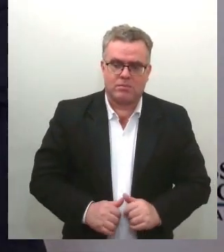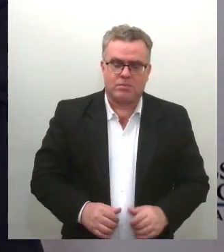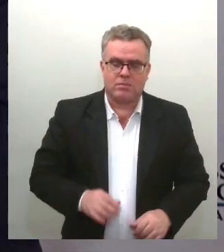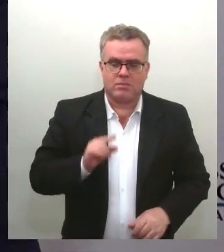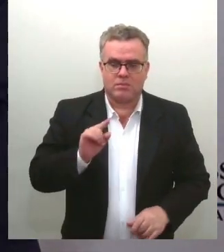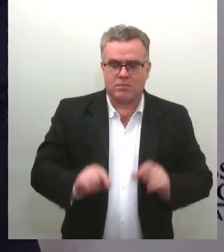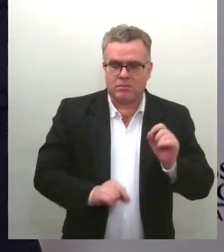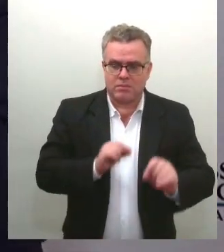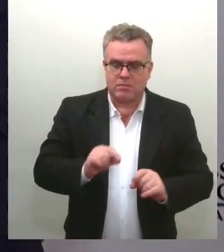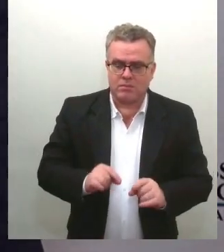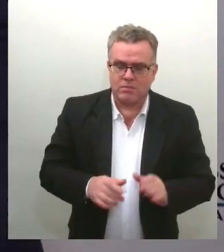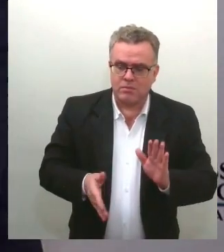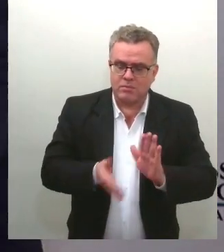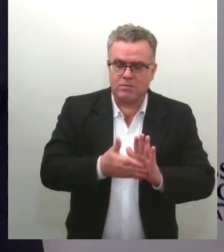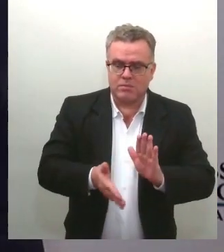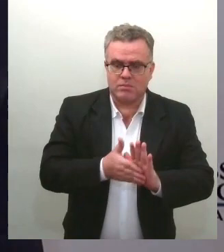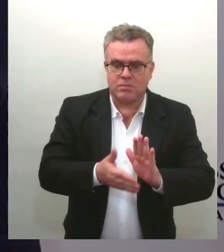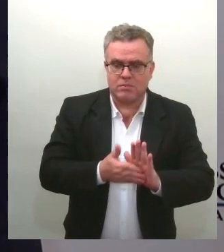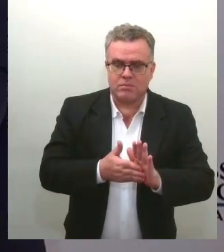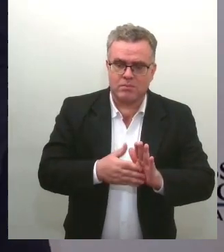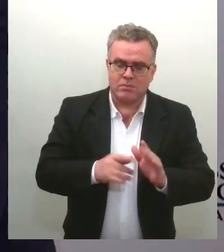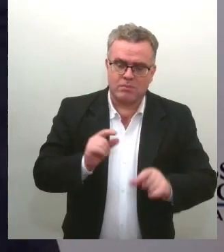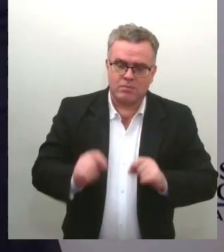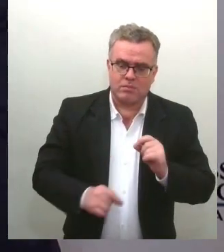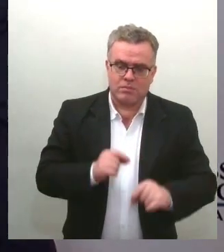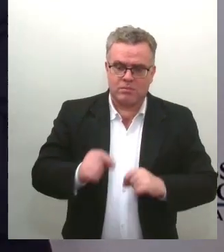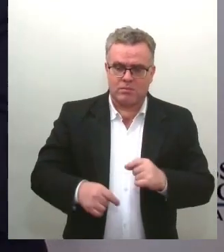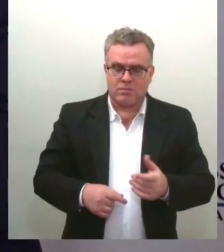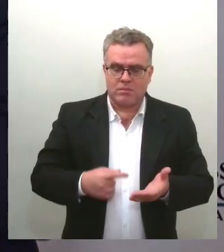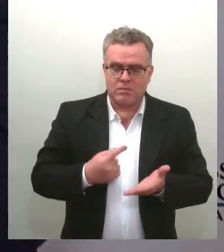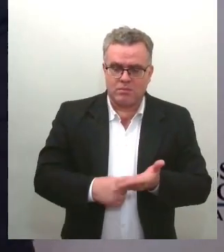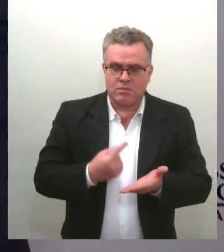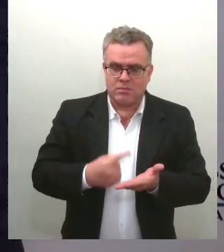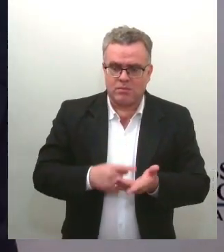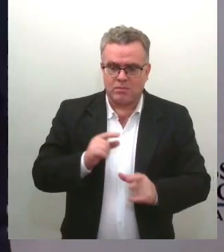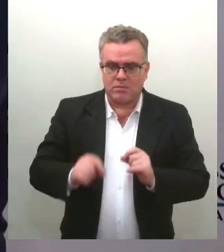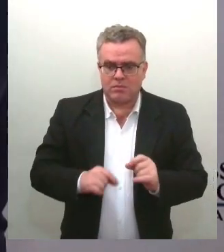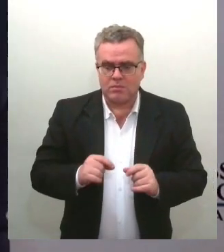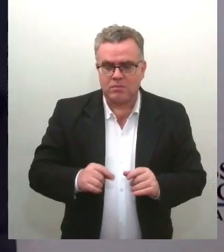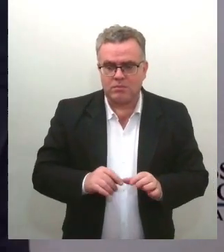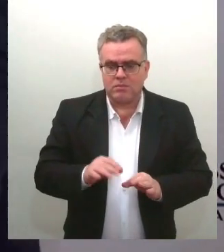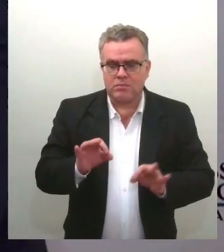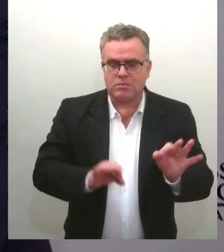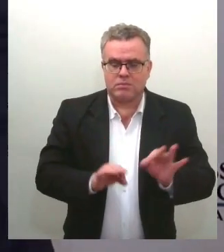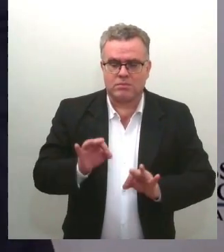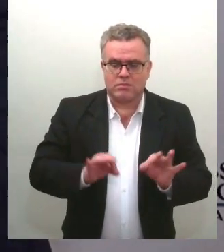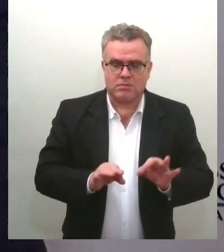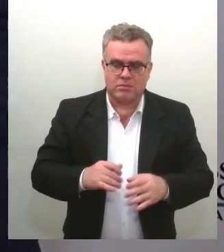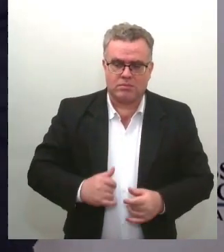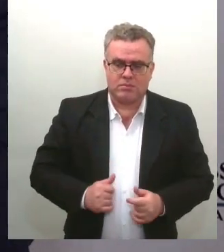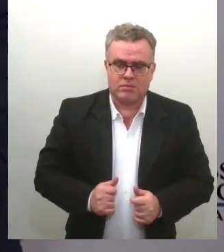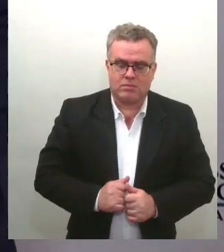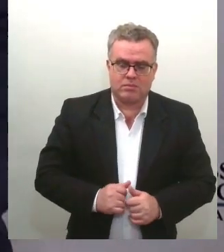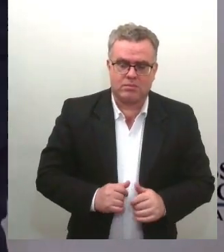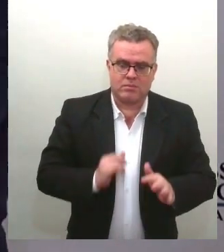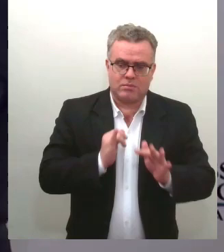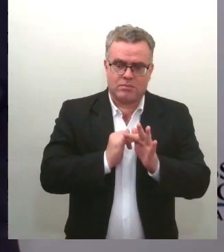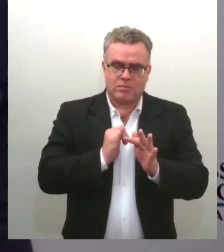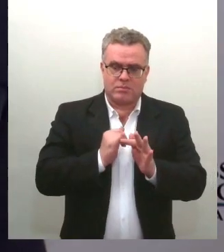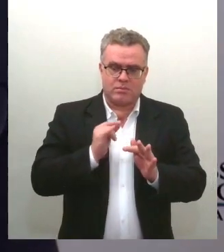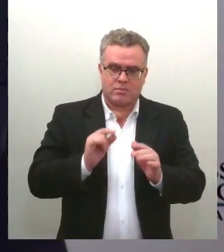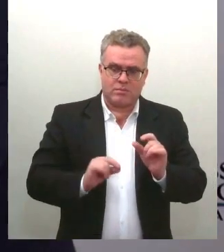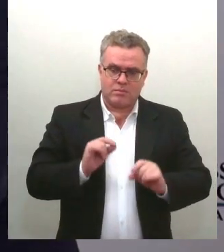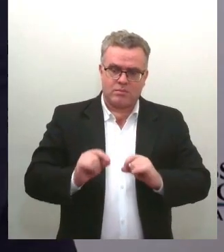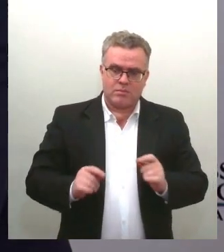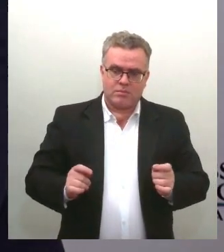haja, pela, né, como tratar de uma instituição federal, que haja aí uma participação também